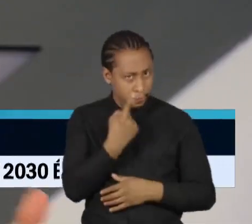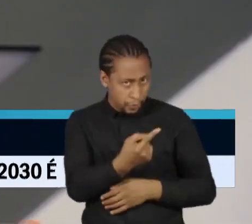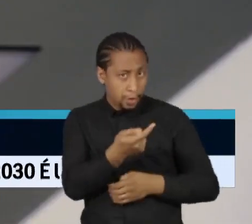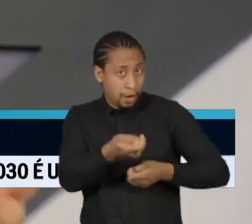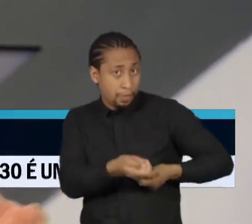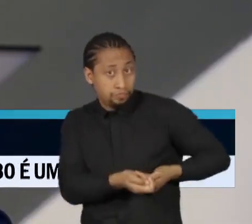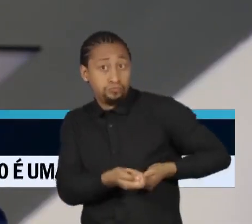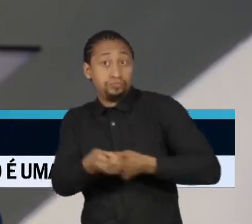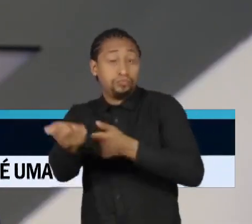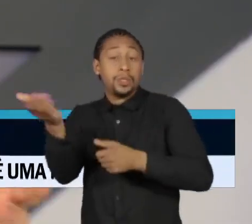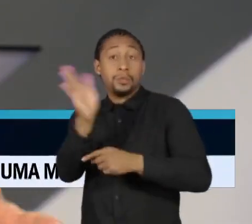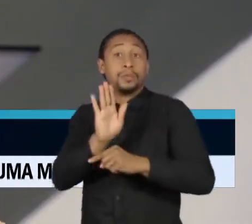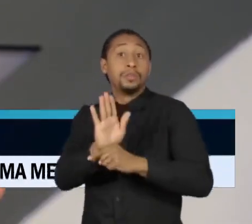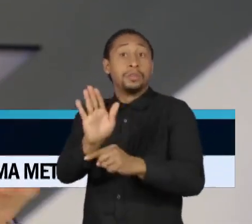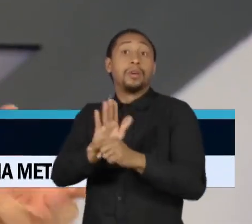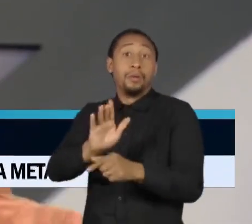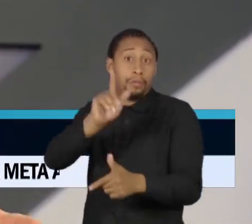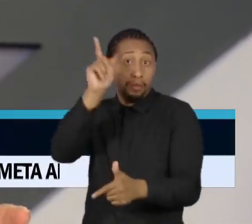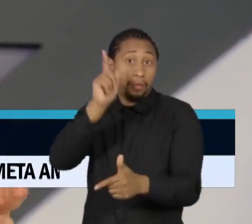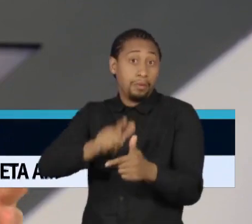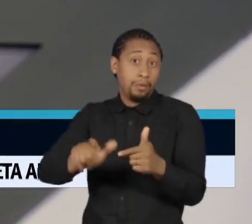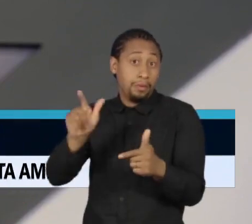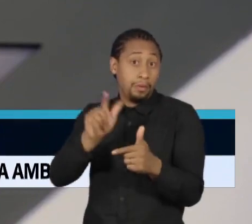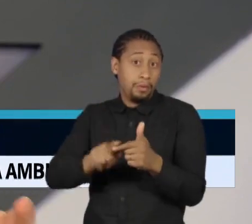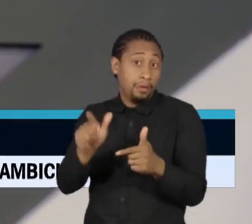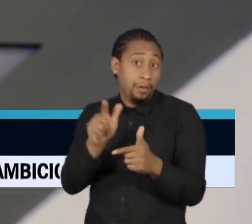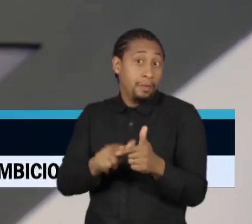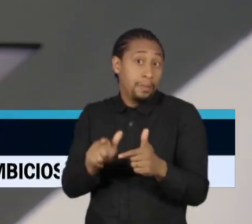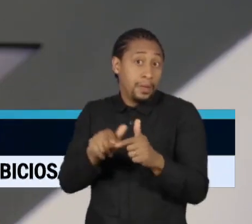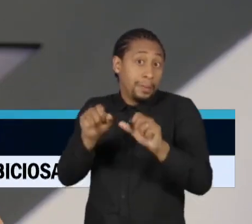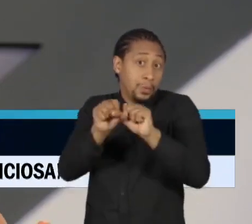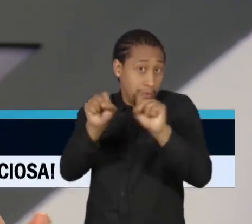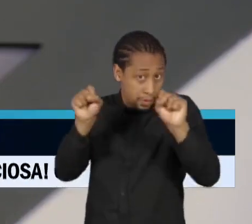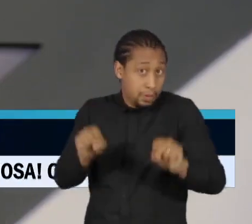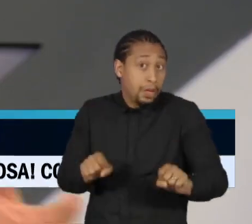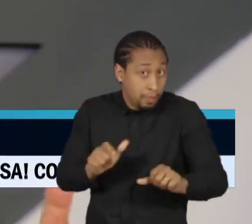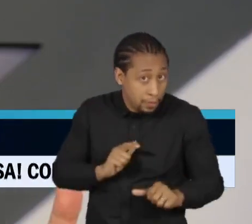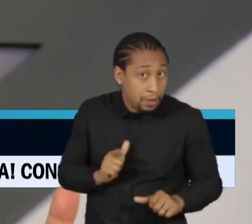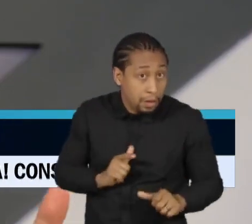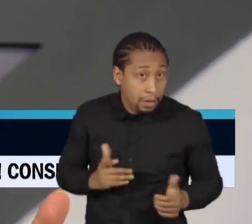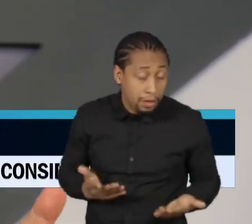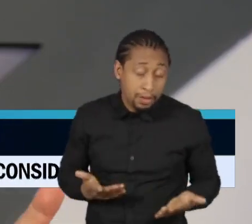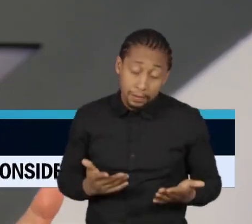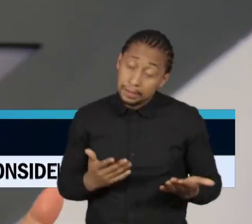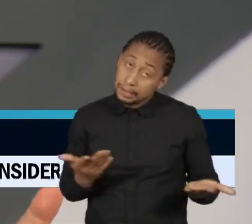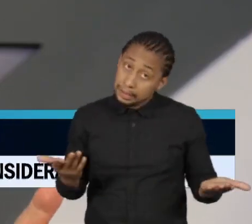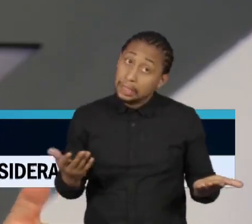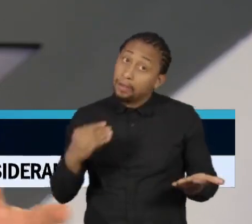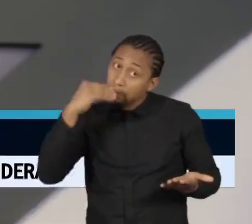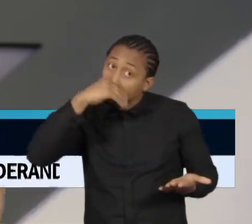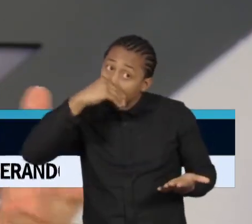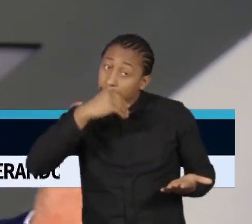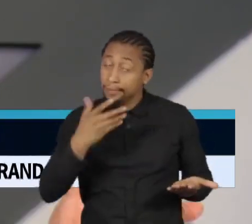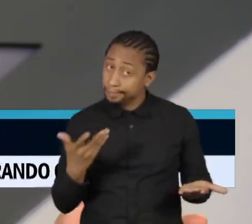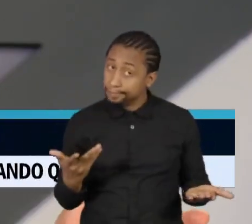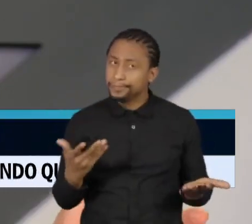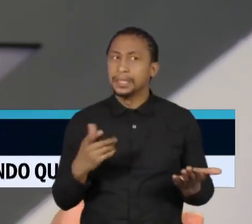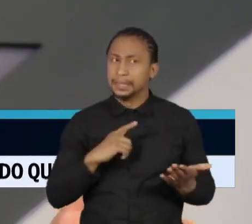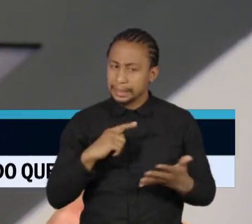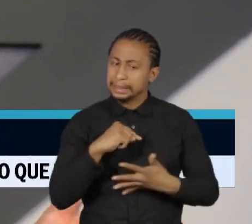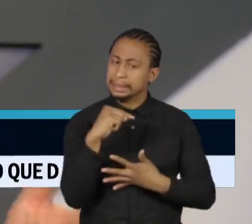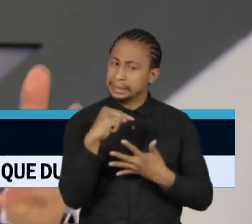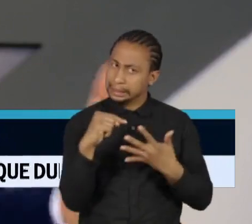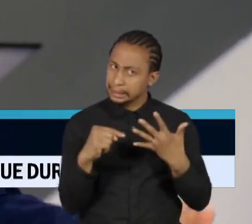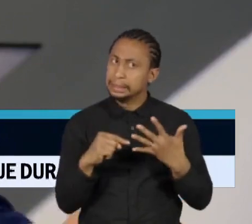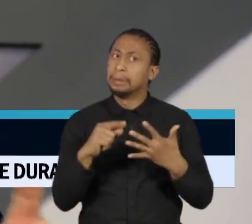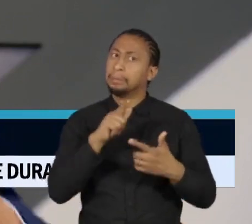emergencial agora está com problema lá de sistema, inclusive, mas é fragilidade isso. Então, tem muita coisa que